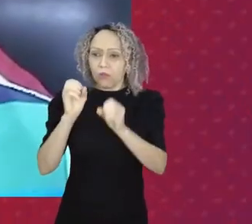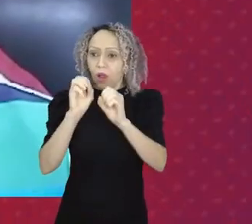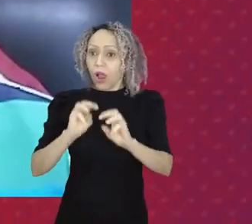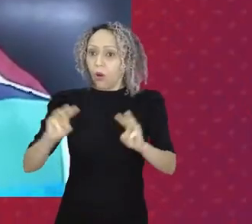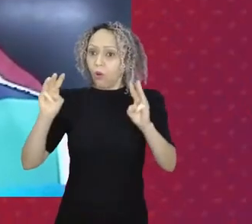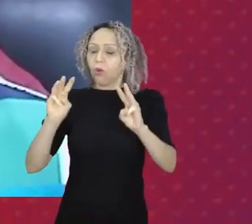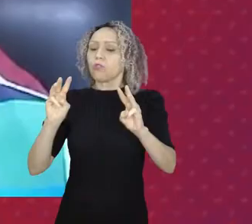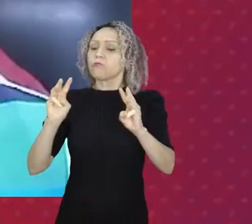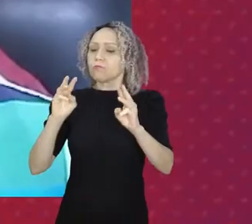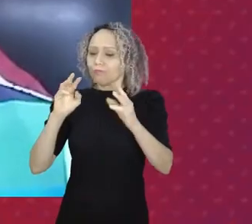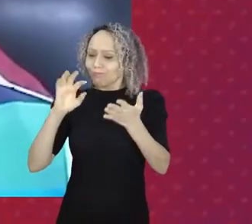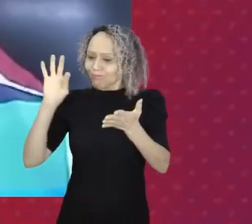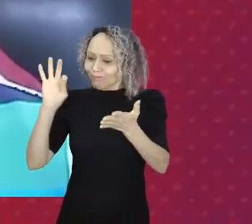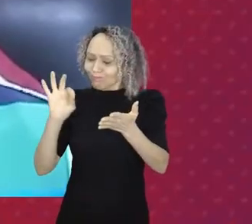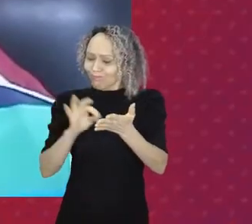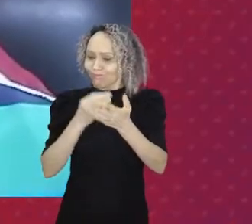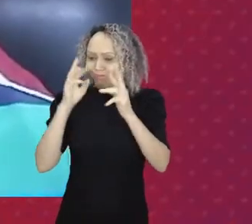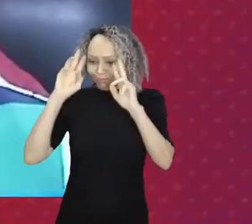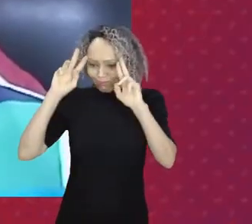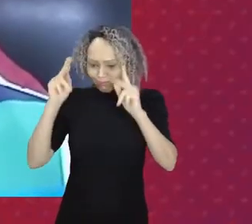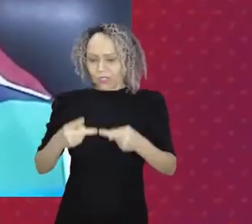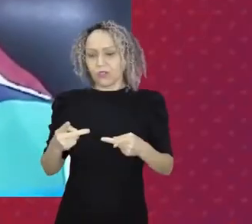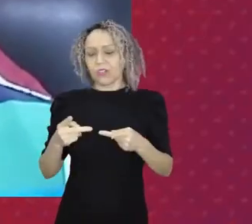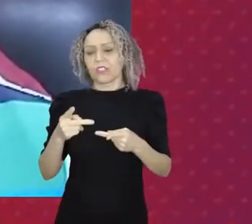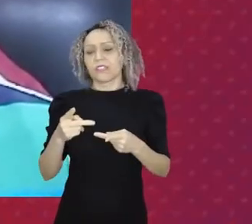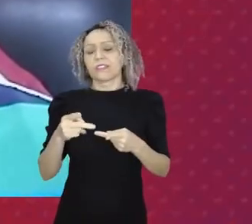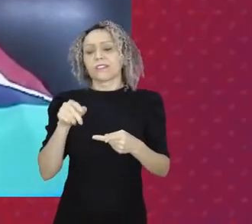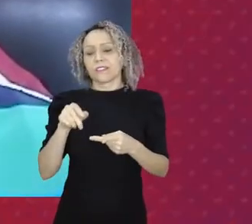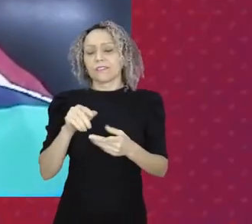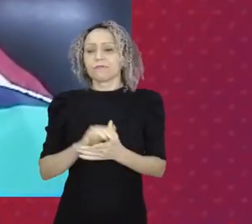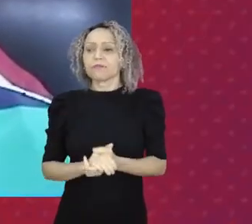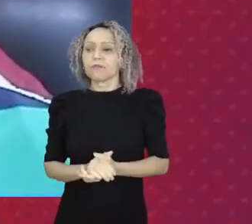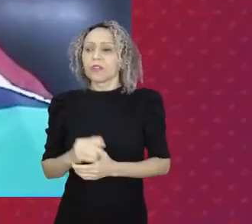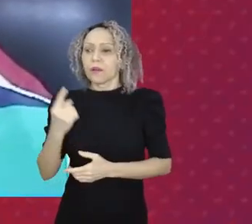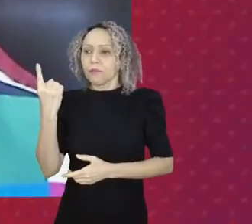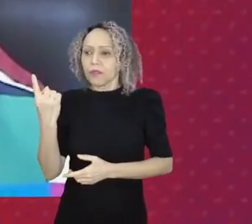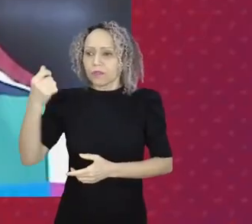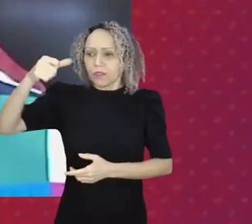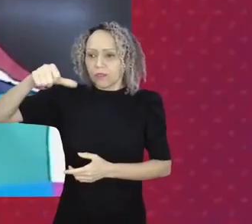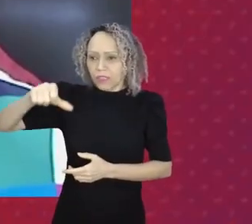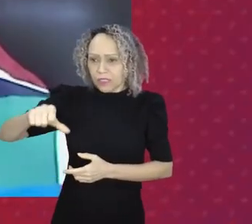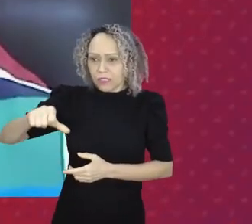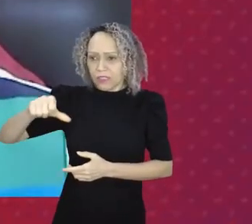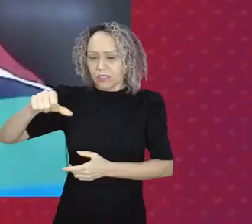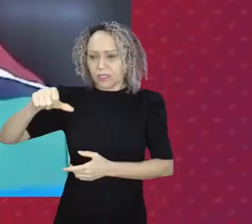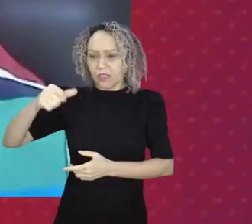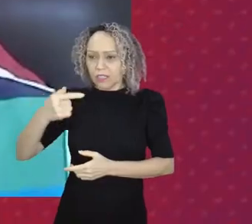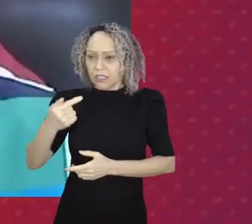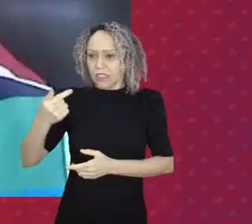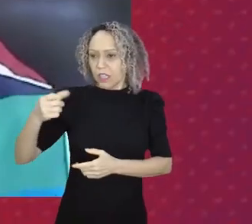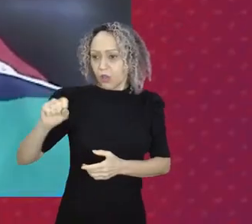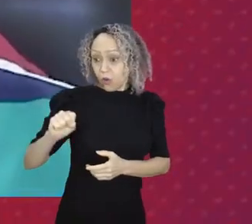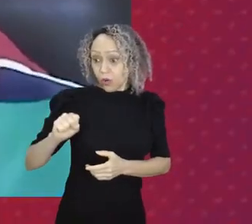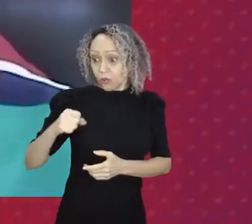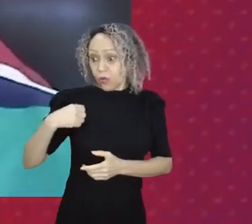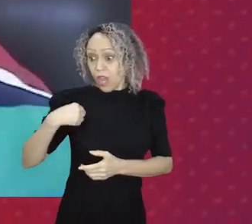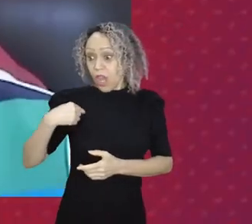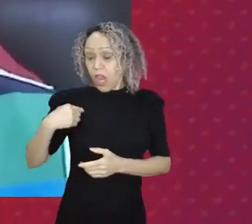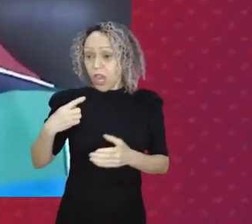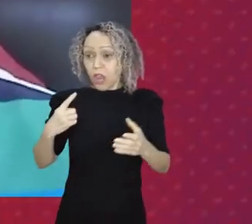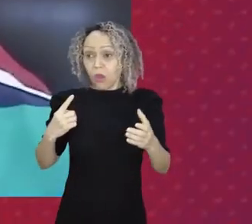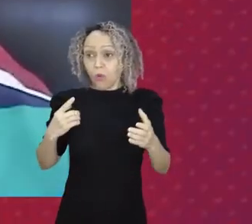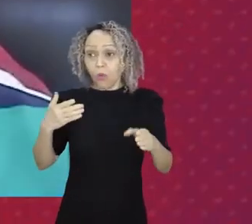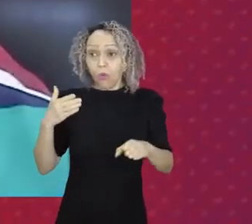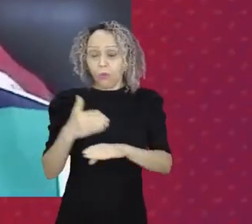Em 1988, eu fui constituinte. eu quero lembrar o que